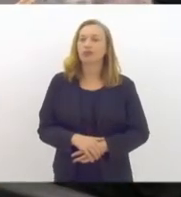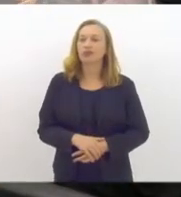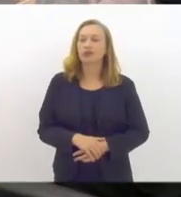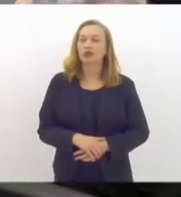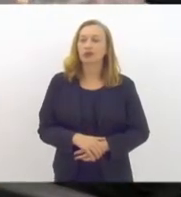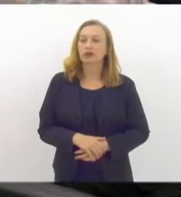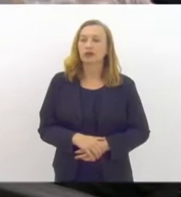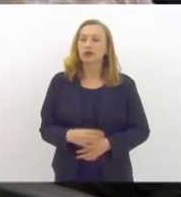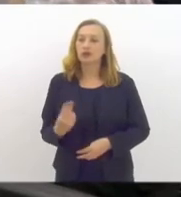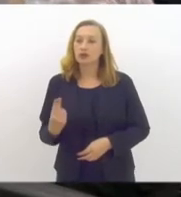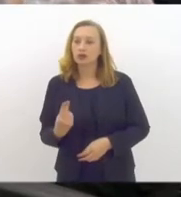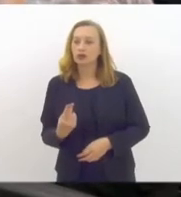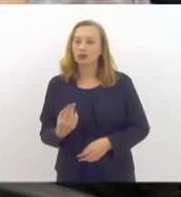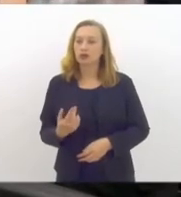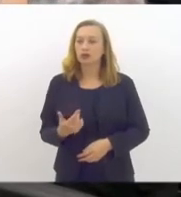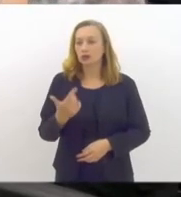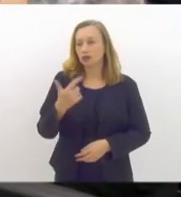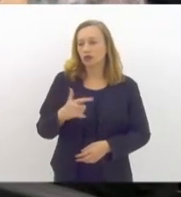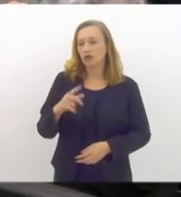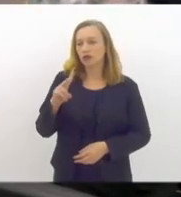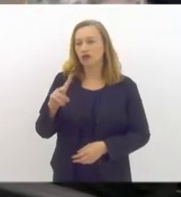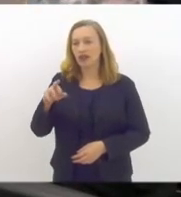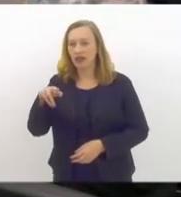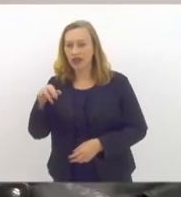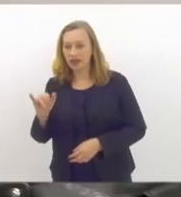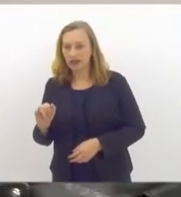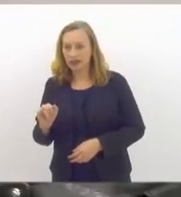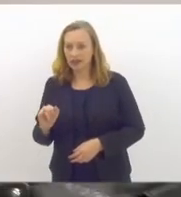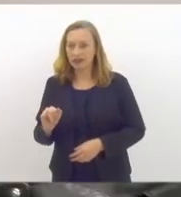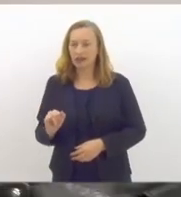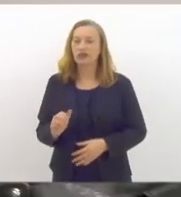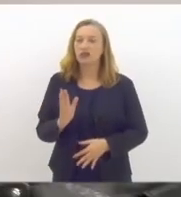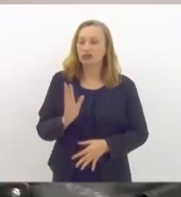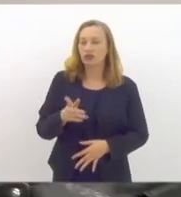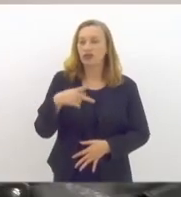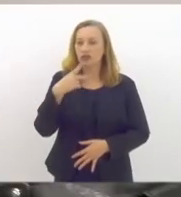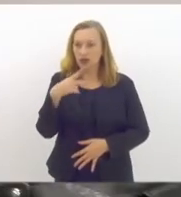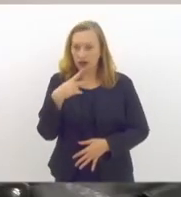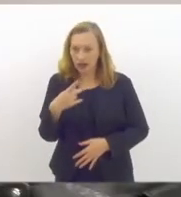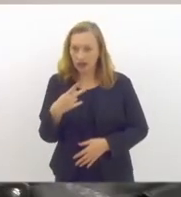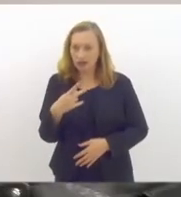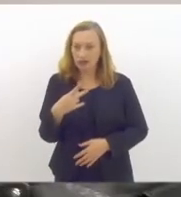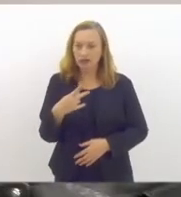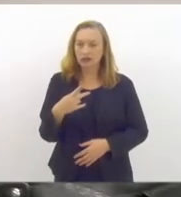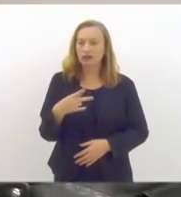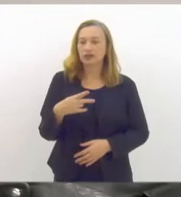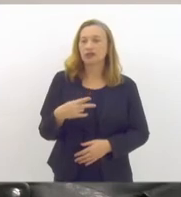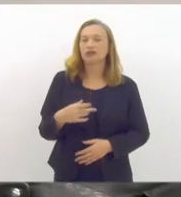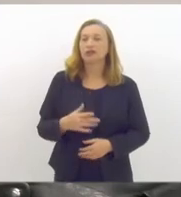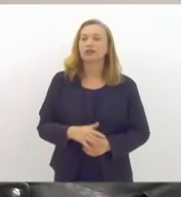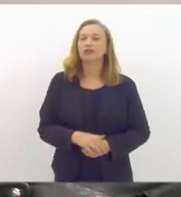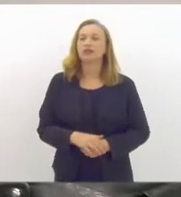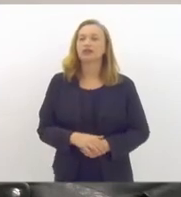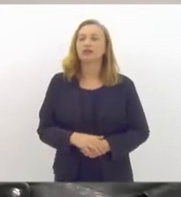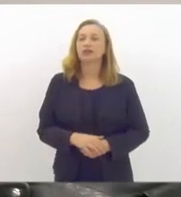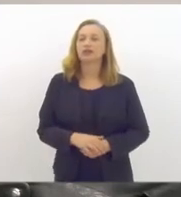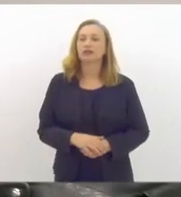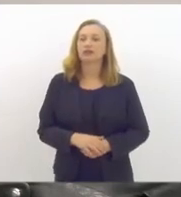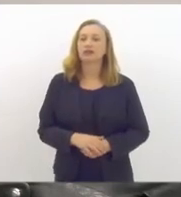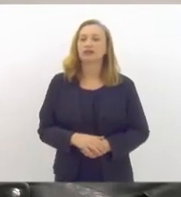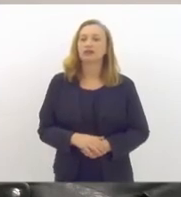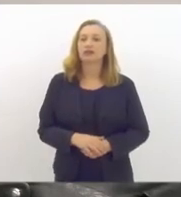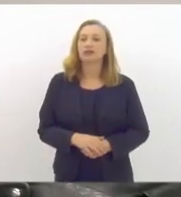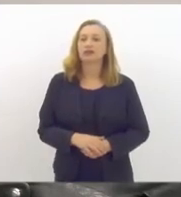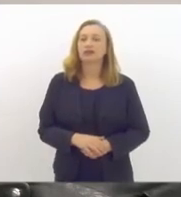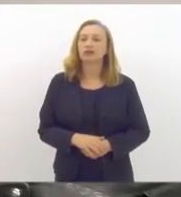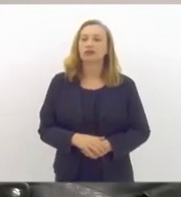Eu sou Valéria, coordenadora da Associação de Mães, e como já foi dito nas falas anteriores, nós temos uma